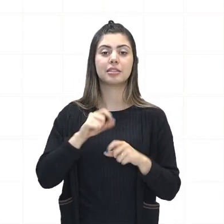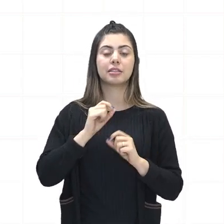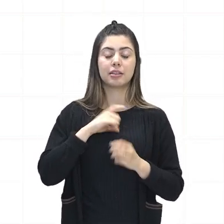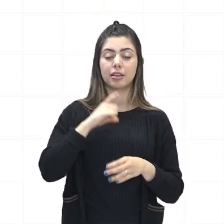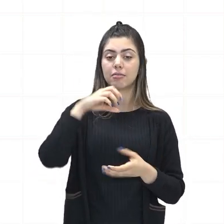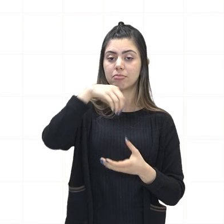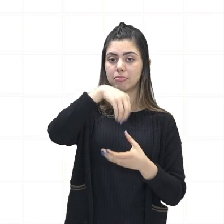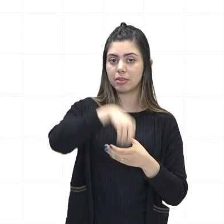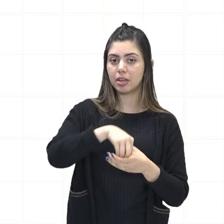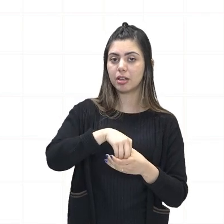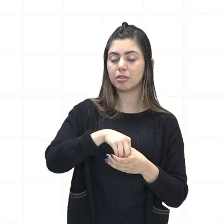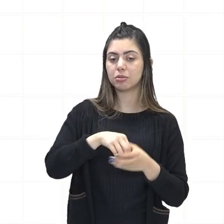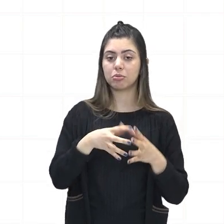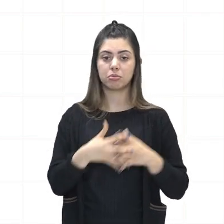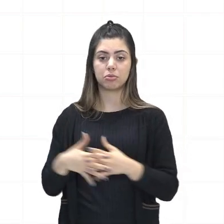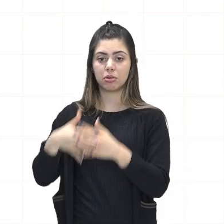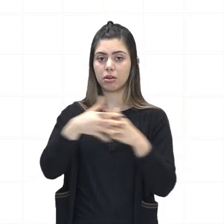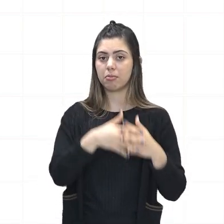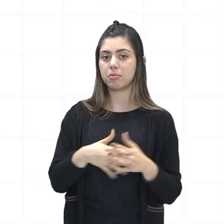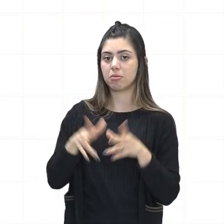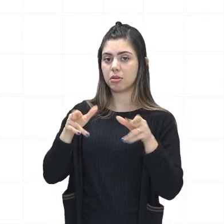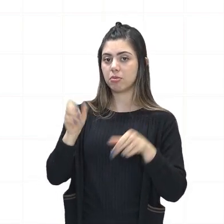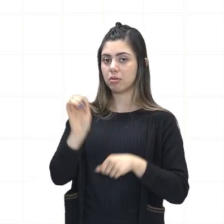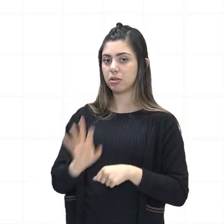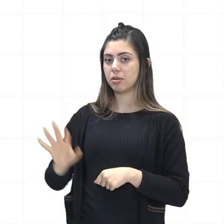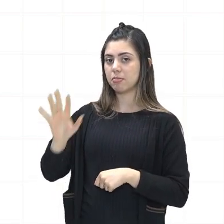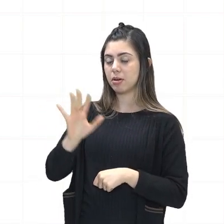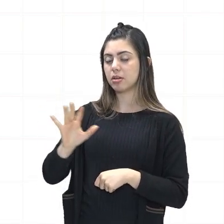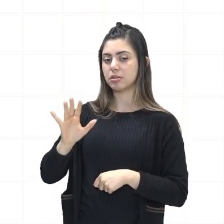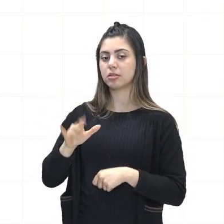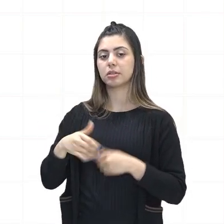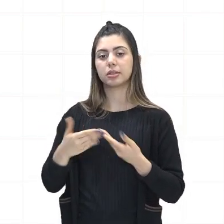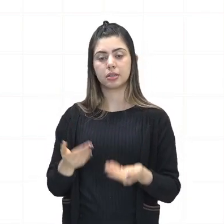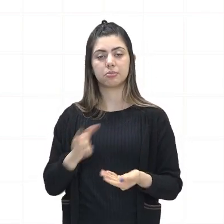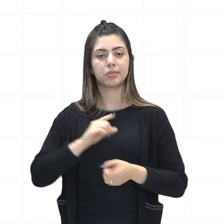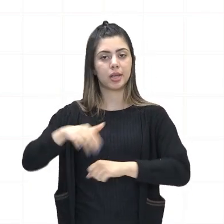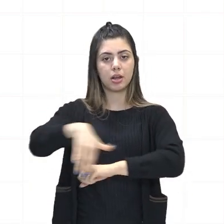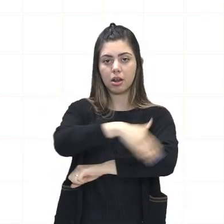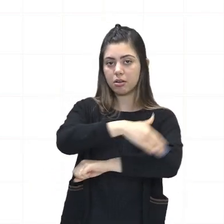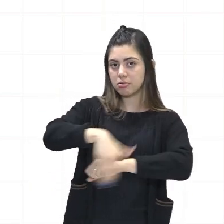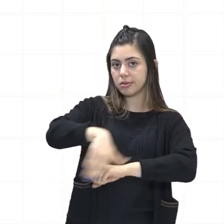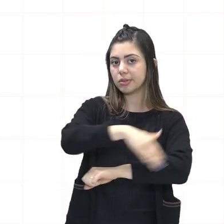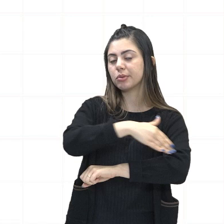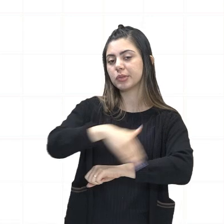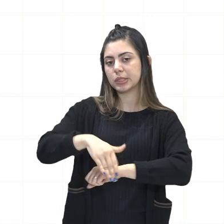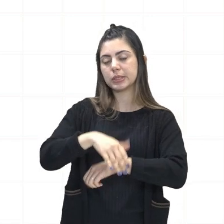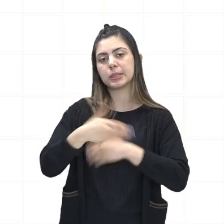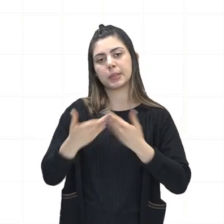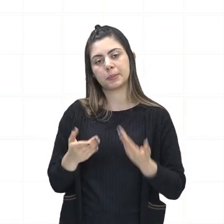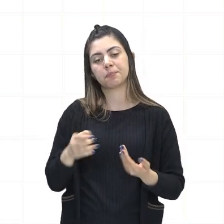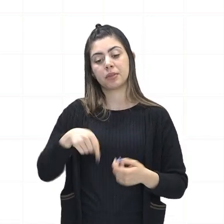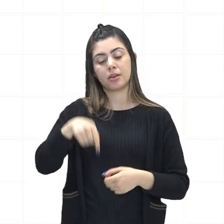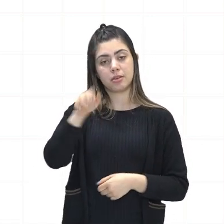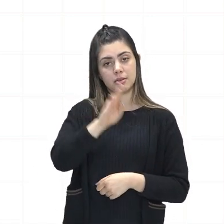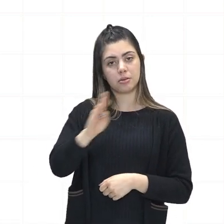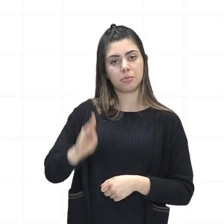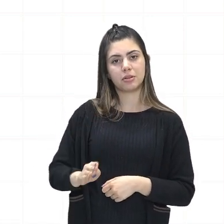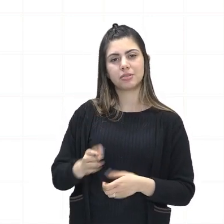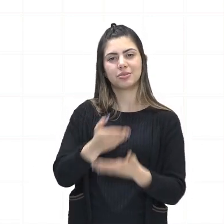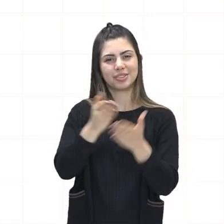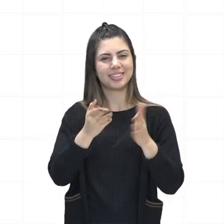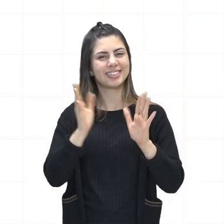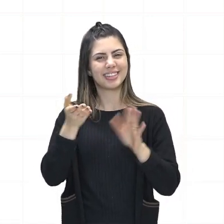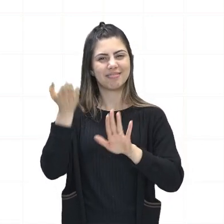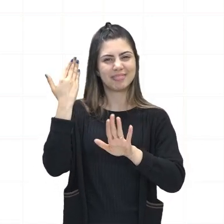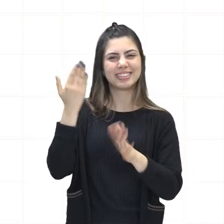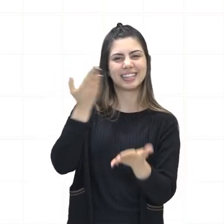como esse que está aparecendo aí na tela, eles passam pelas rodovias. O território brasileiro, vocês já estudaram